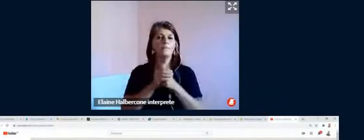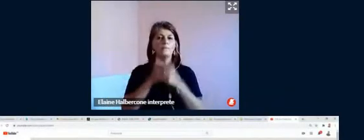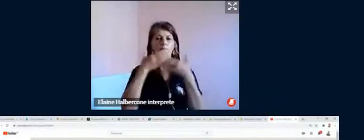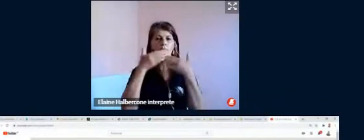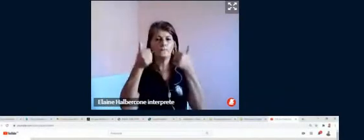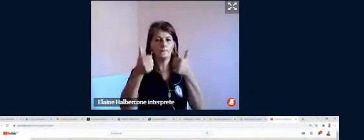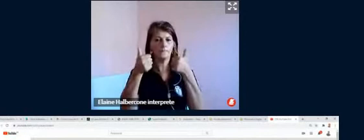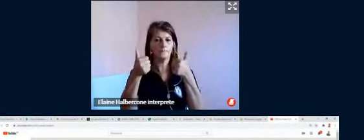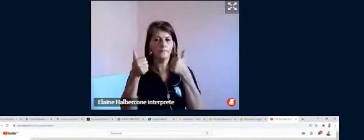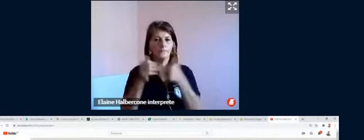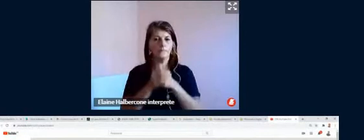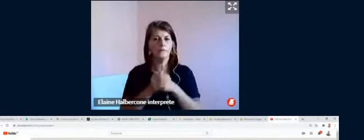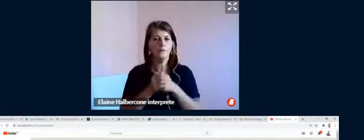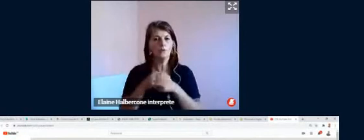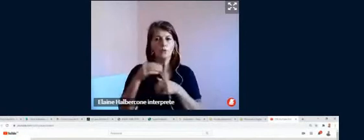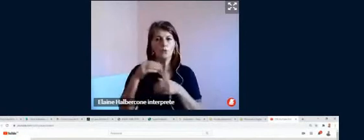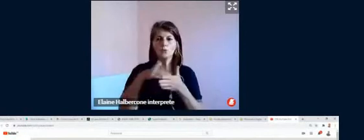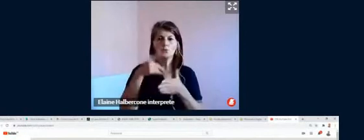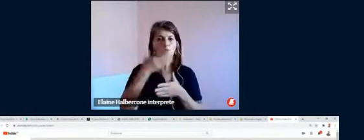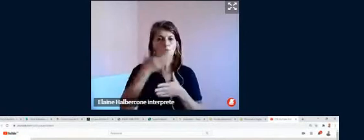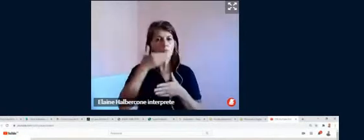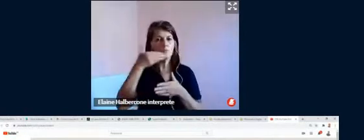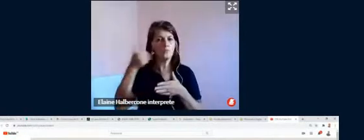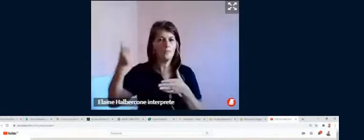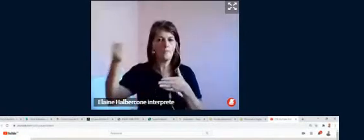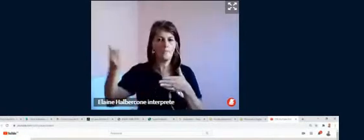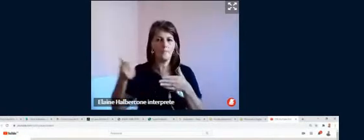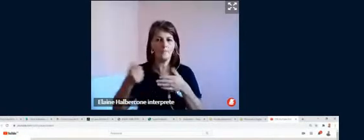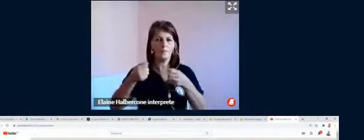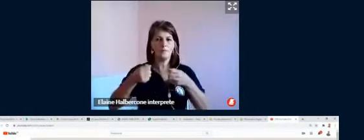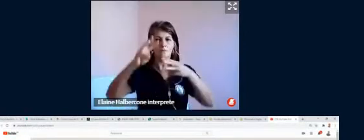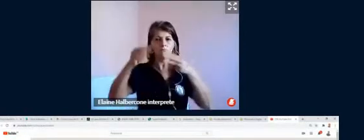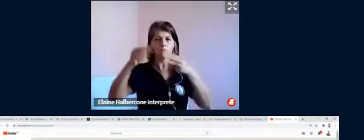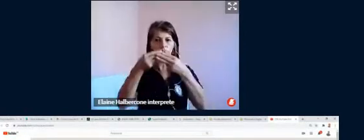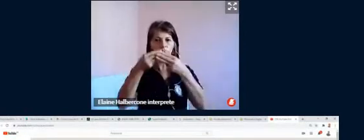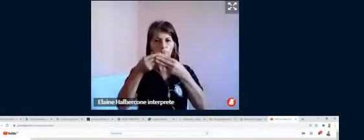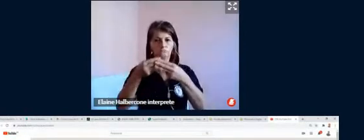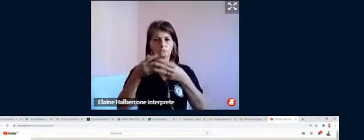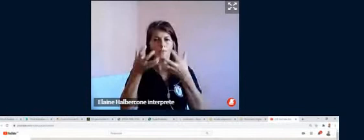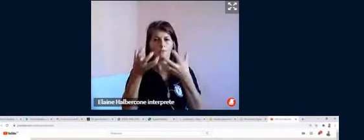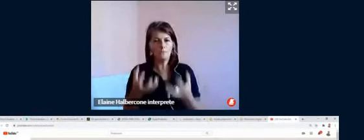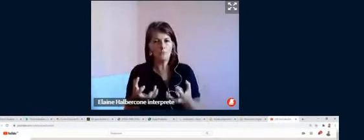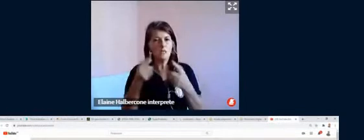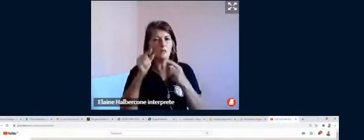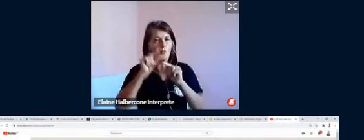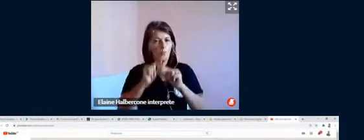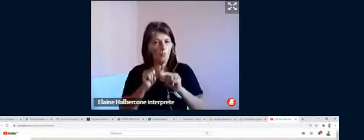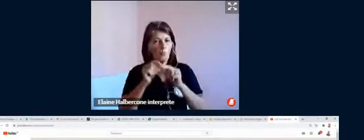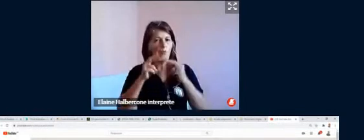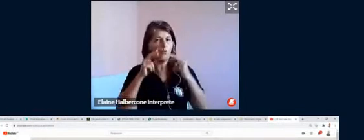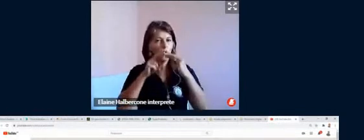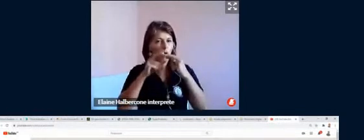nos últimos minutos aqui, principalmente quando surgiu o slide. Acho que o site também estava pesando um pouco, a